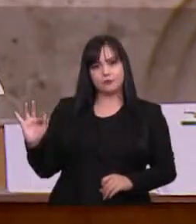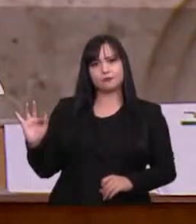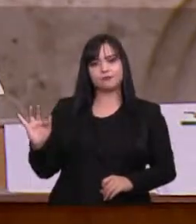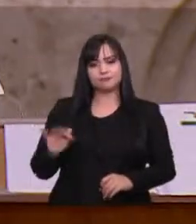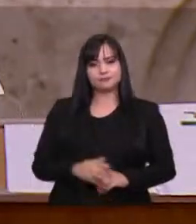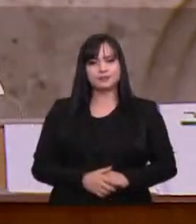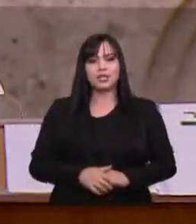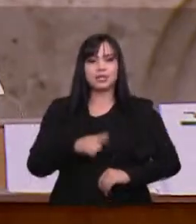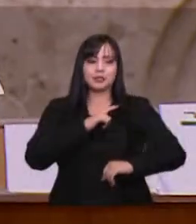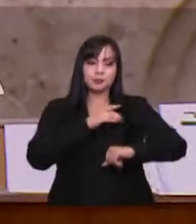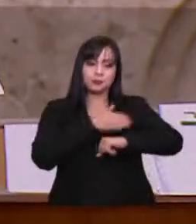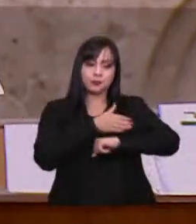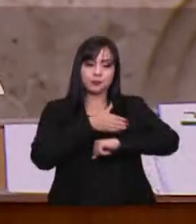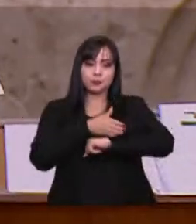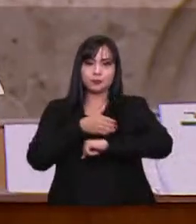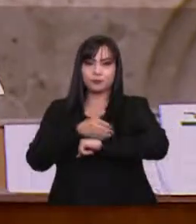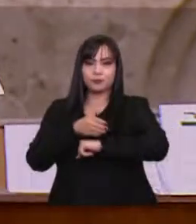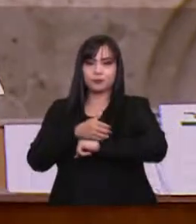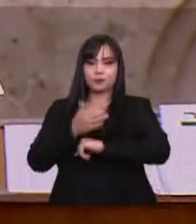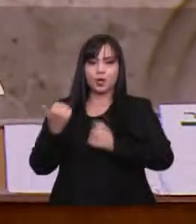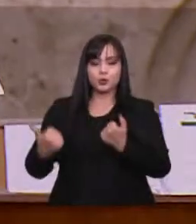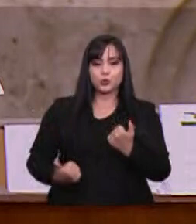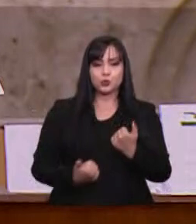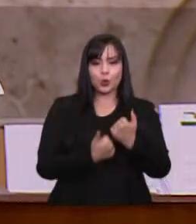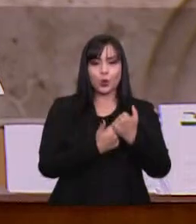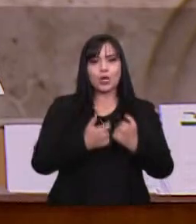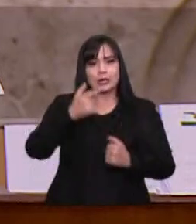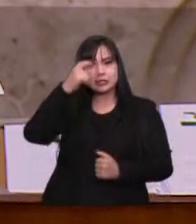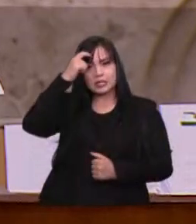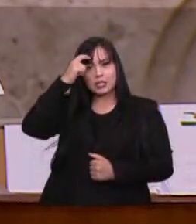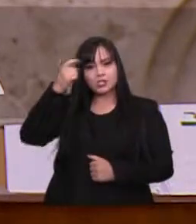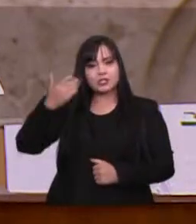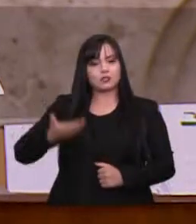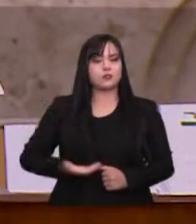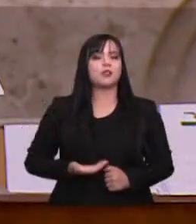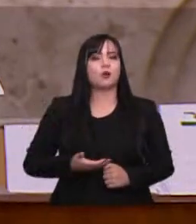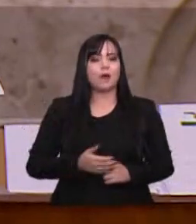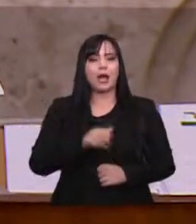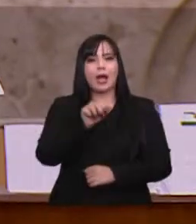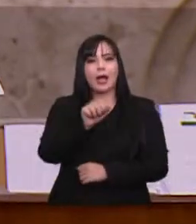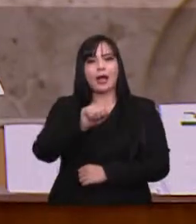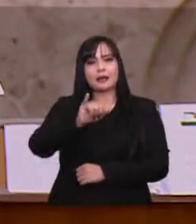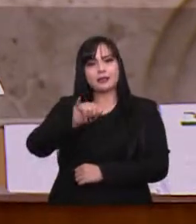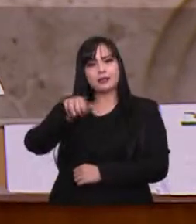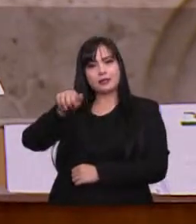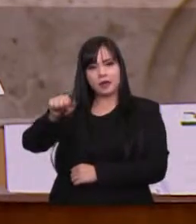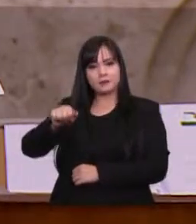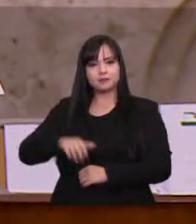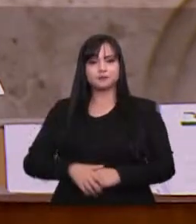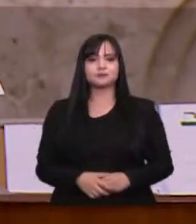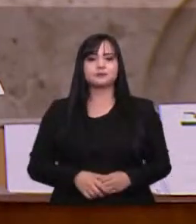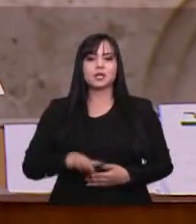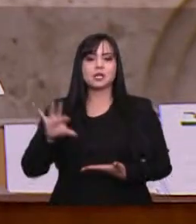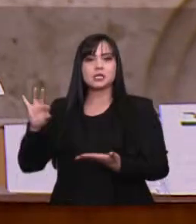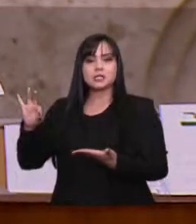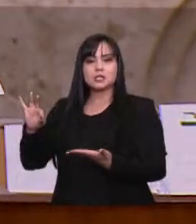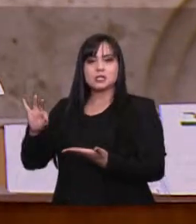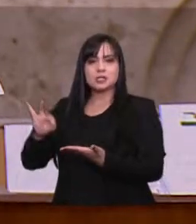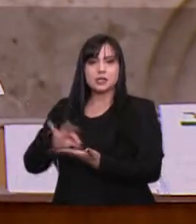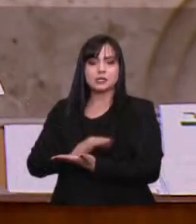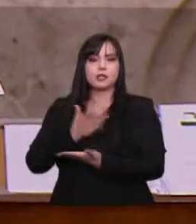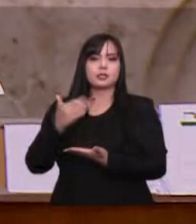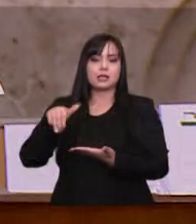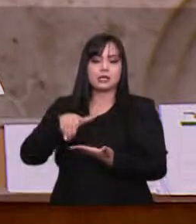que integra assessoria de Inteligência Artificial área a secretaria de Tecnologia